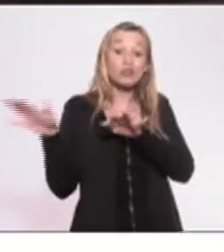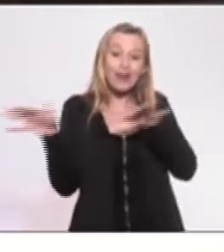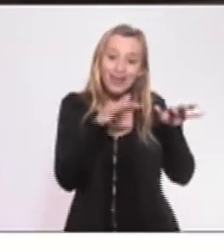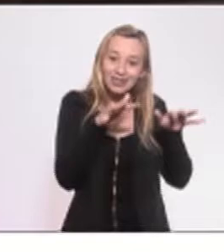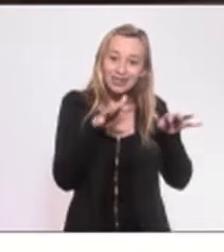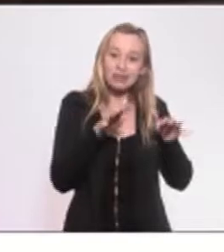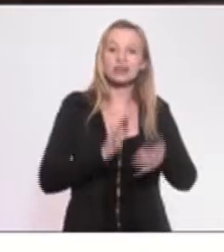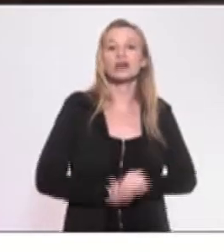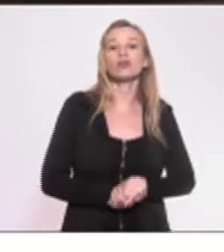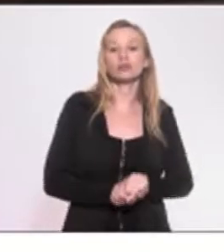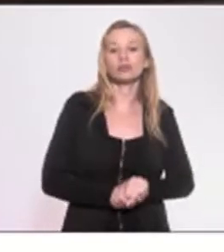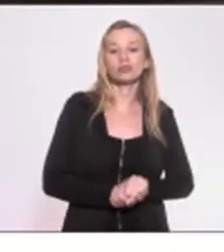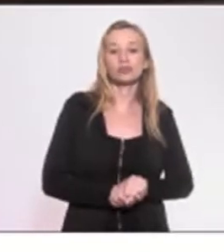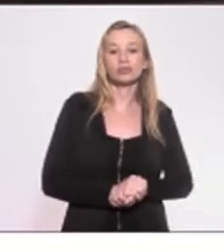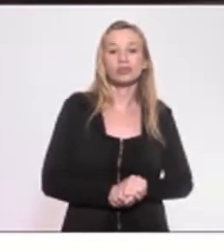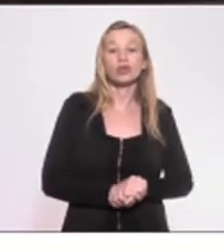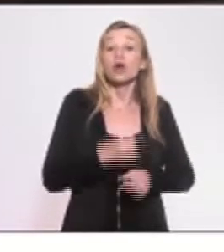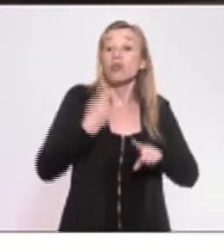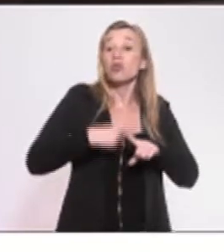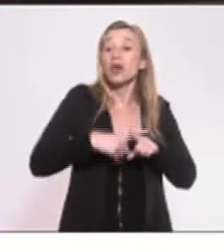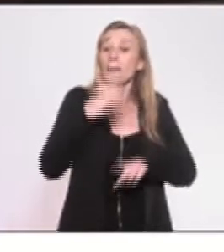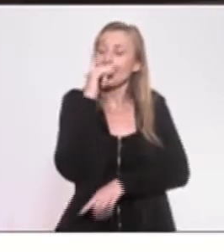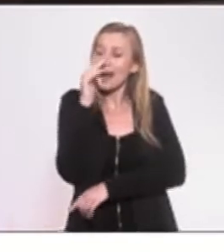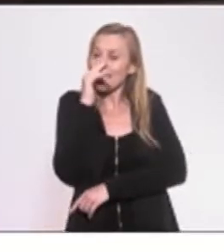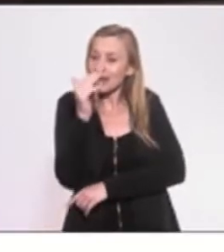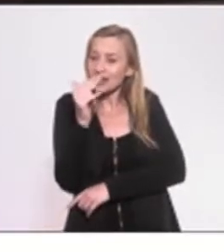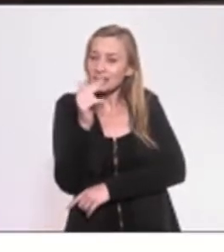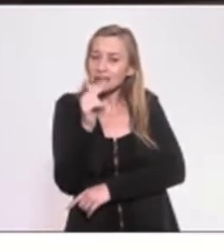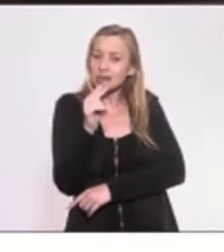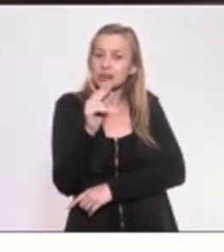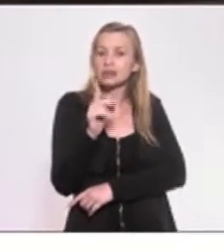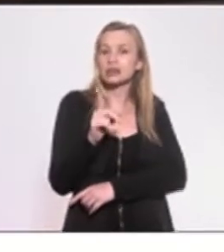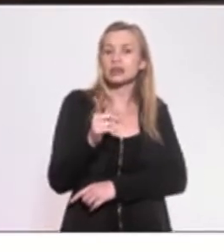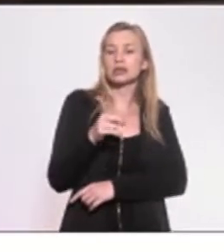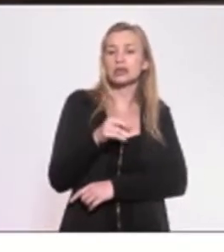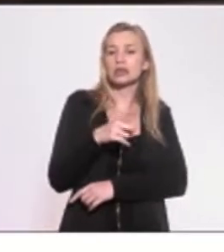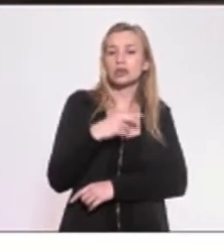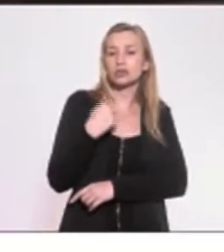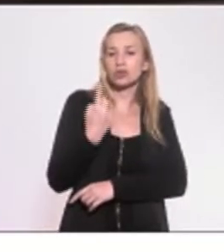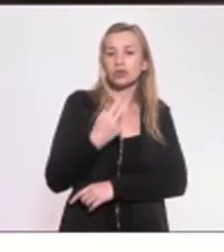atenção, porque parece que os nossos dirigentes